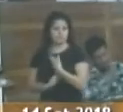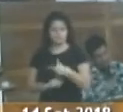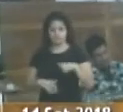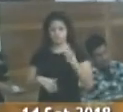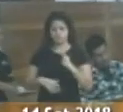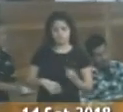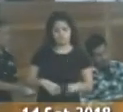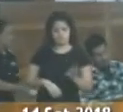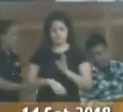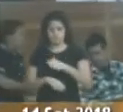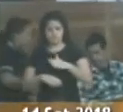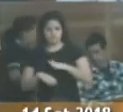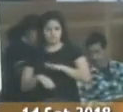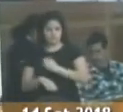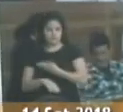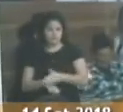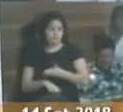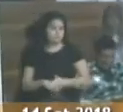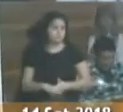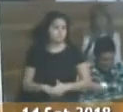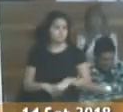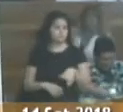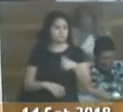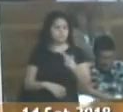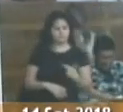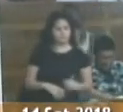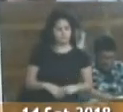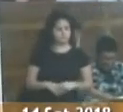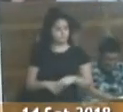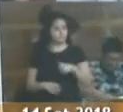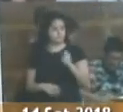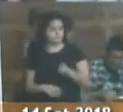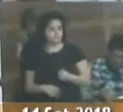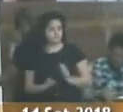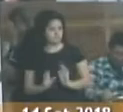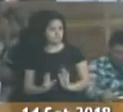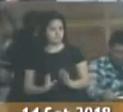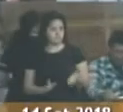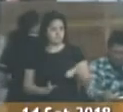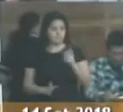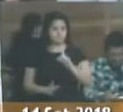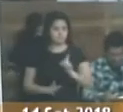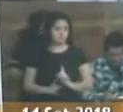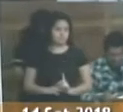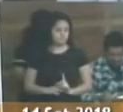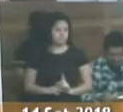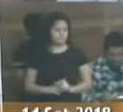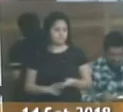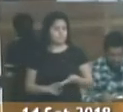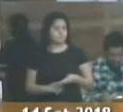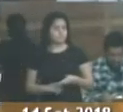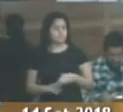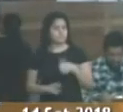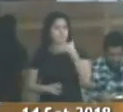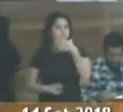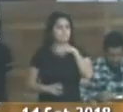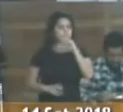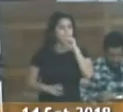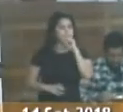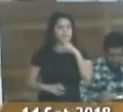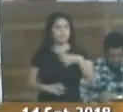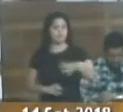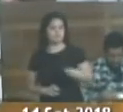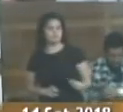sem recurso, sem crédito. Mas a maioria não. A maioria é pai,